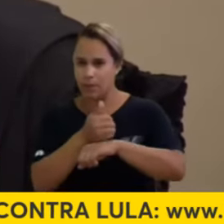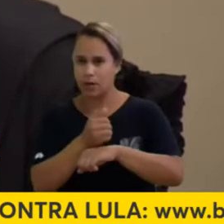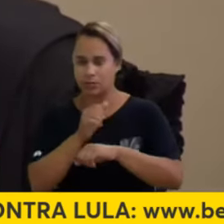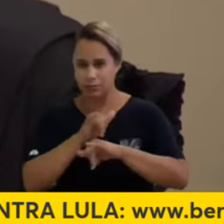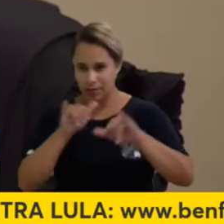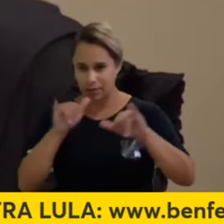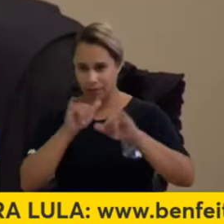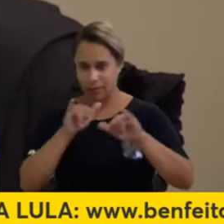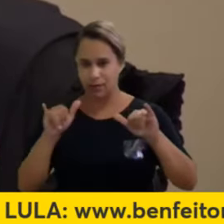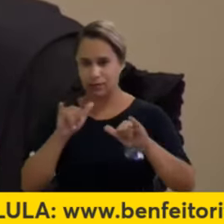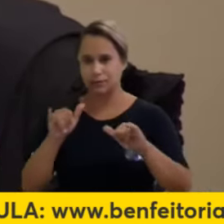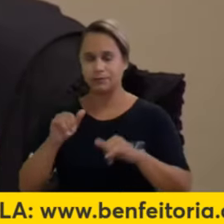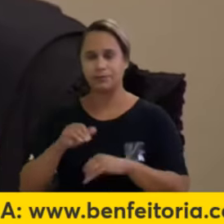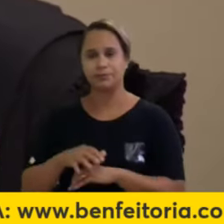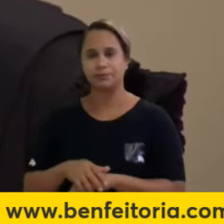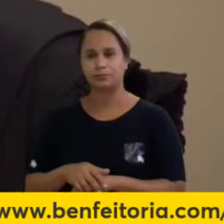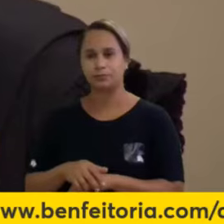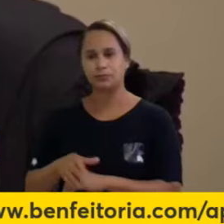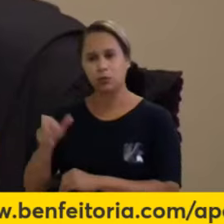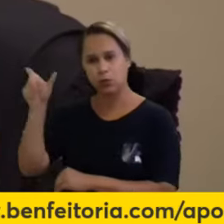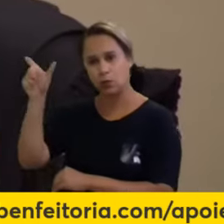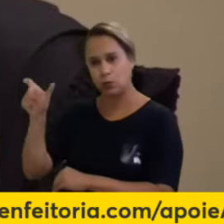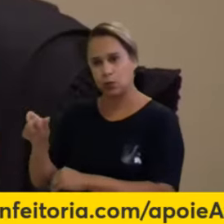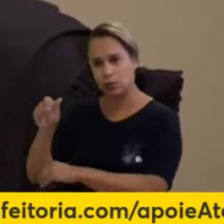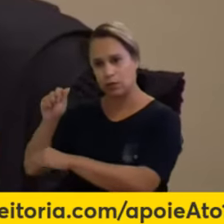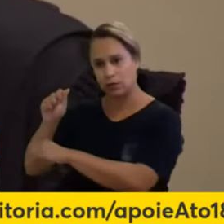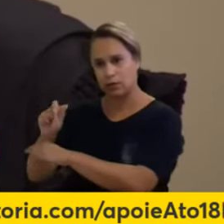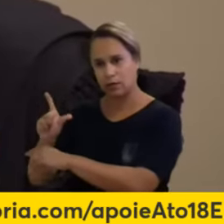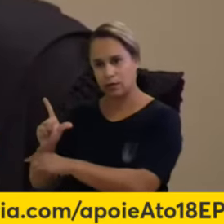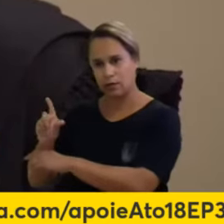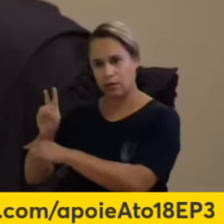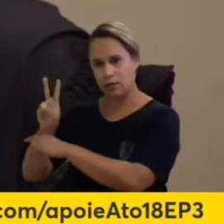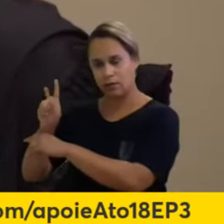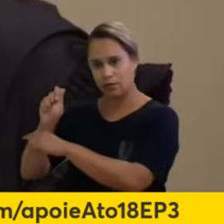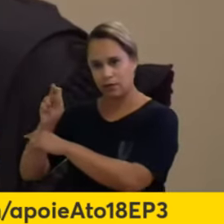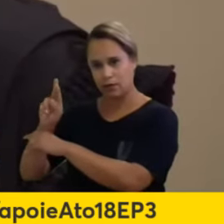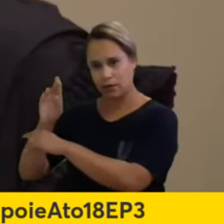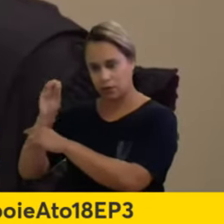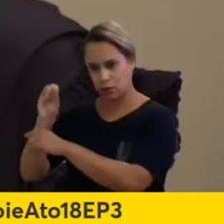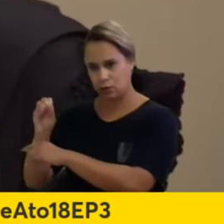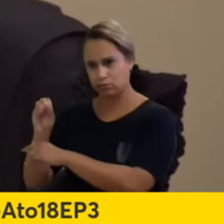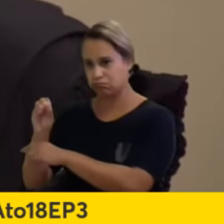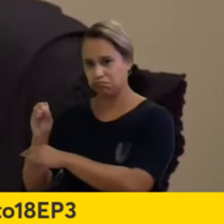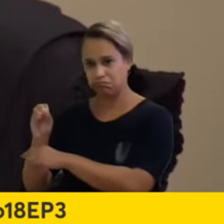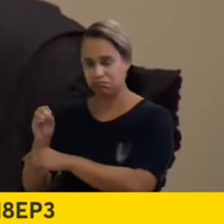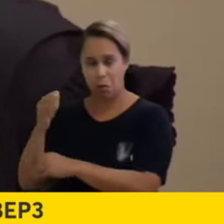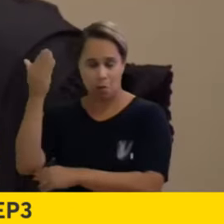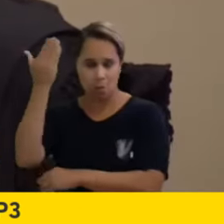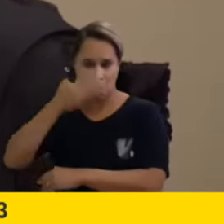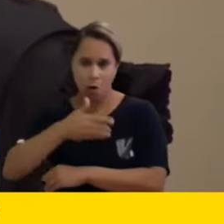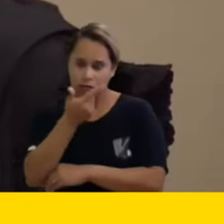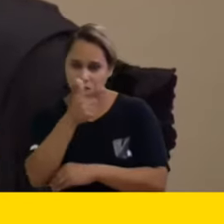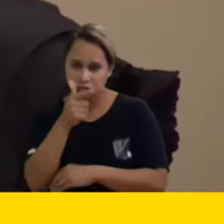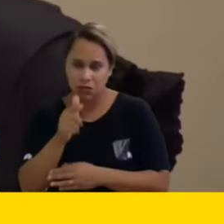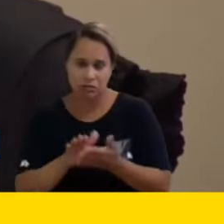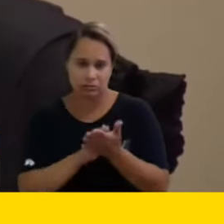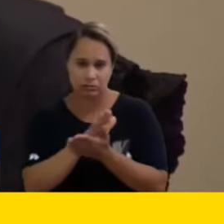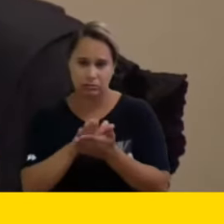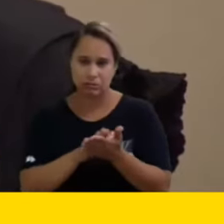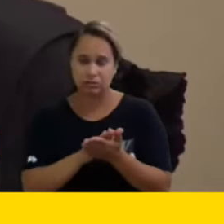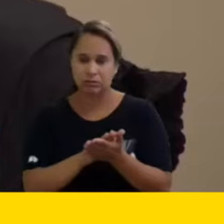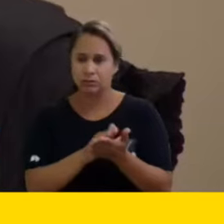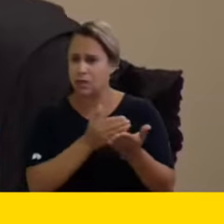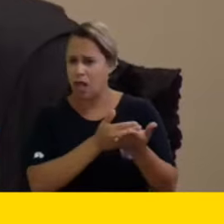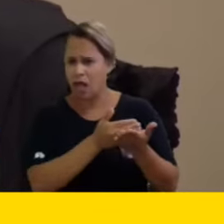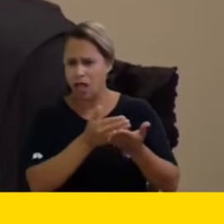com dos autores e dos réus não há prova alguma nem mesmo testemunhal dando conta que desde o início o objetivo era se